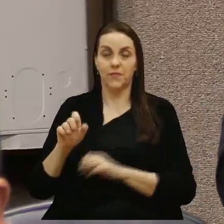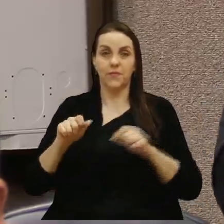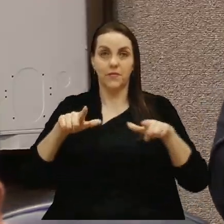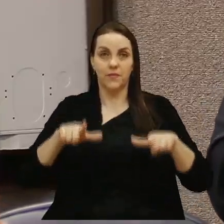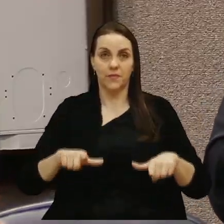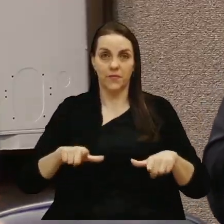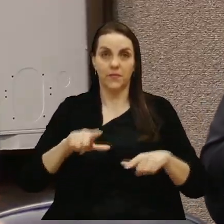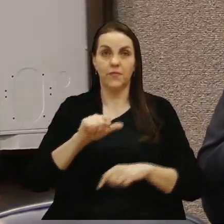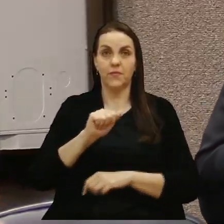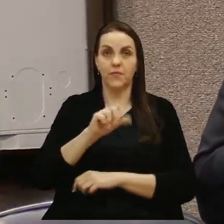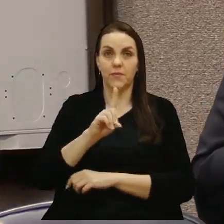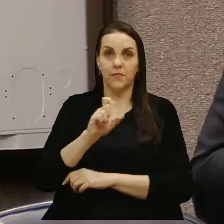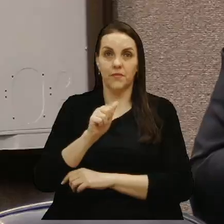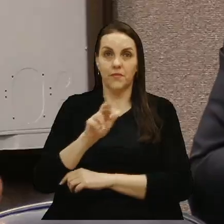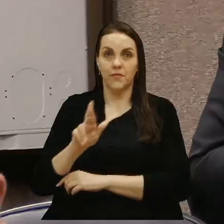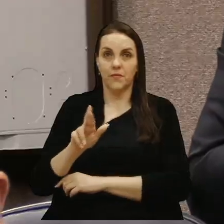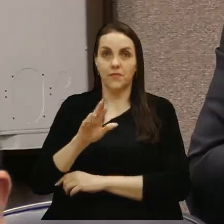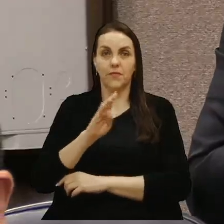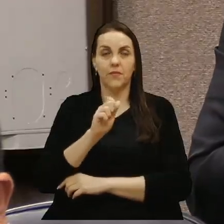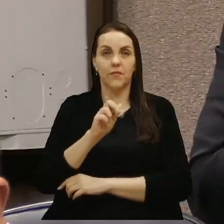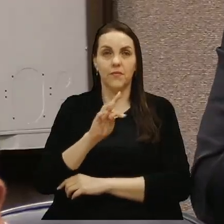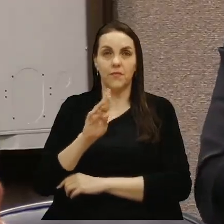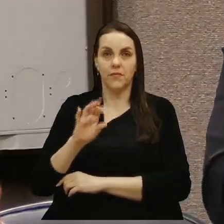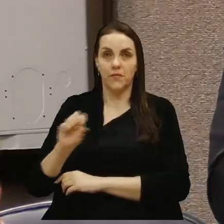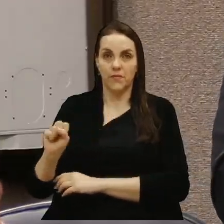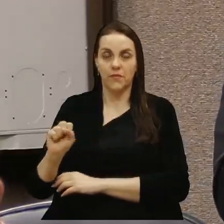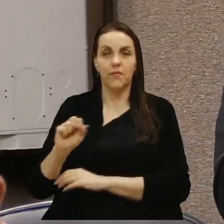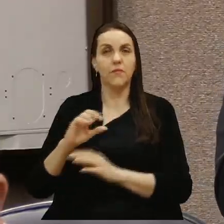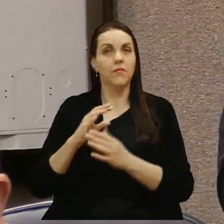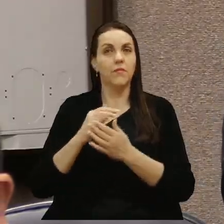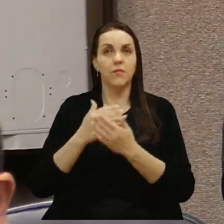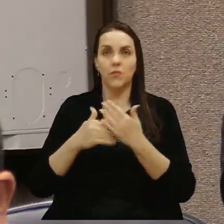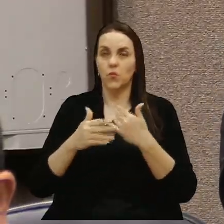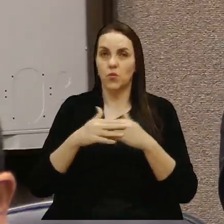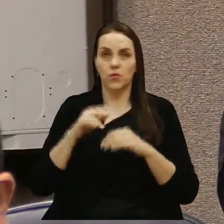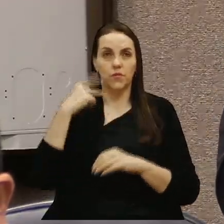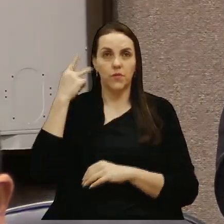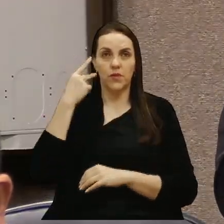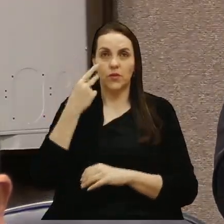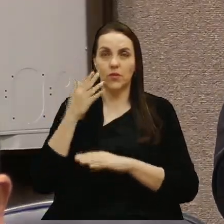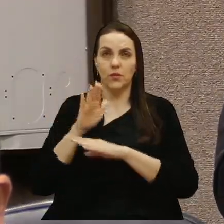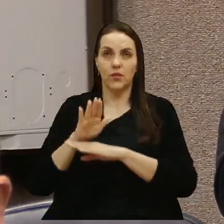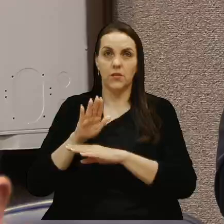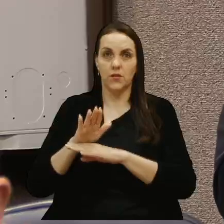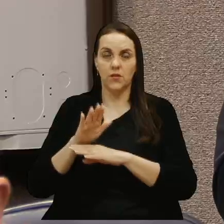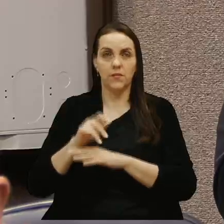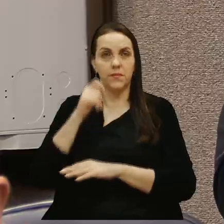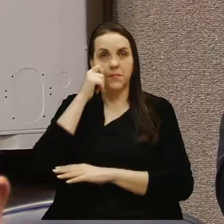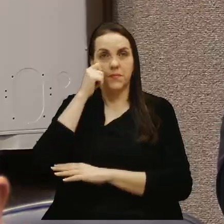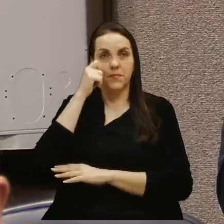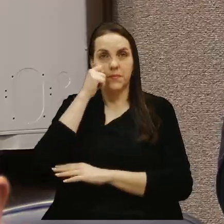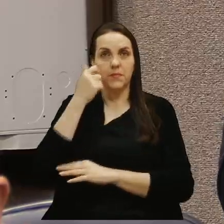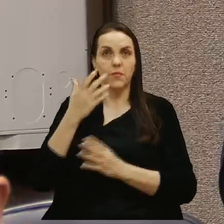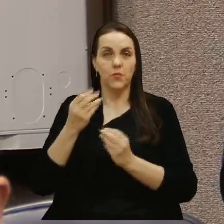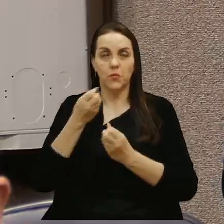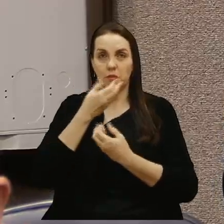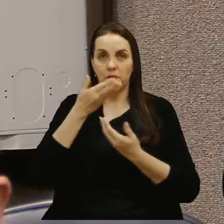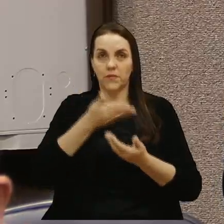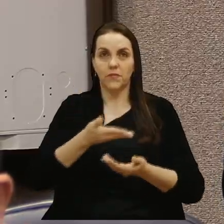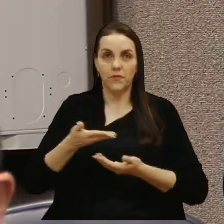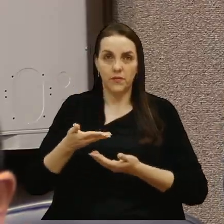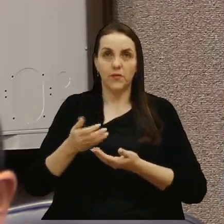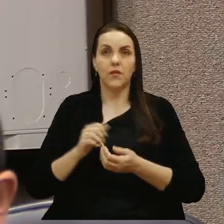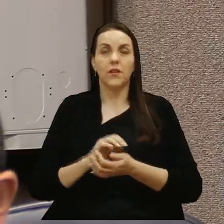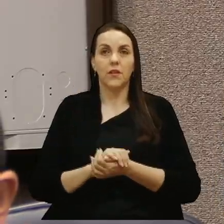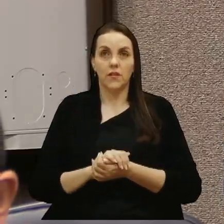Bertucci. Então, às 14 horas, todos os vereadores e assessores, se puderem se fazer presentes, serão muito bem-vindos. Vai vir a direção da